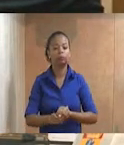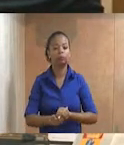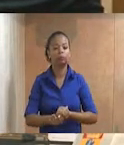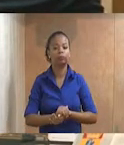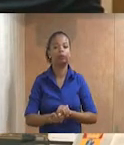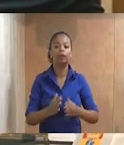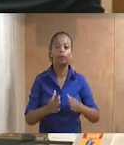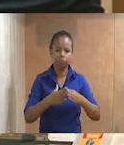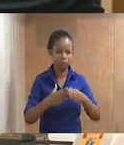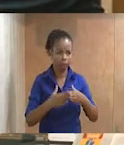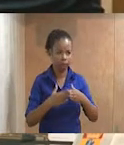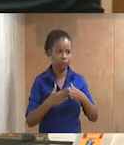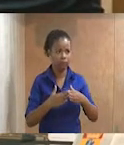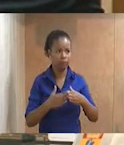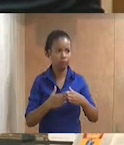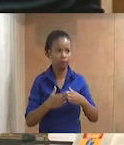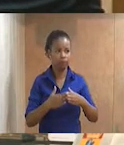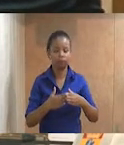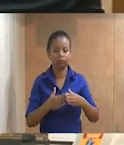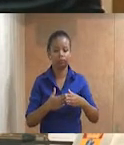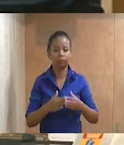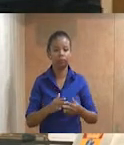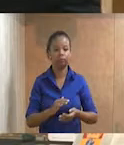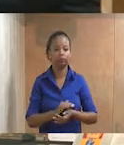Por gentileza.